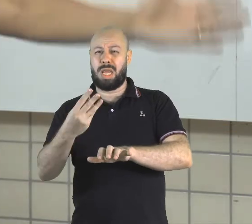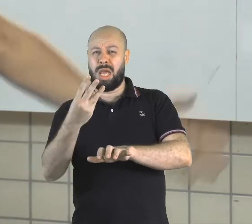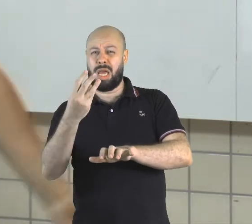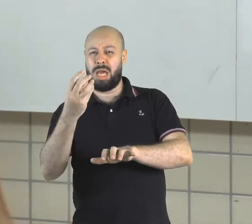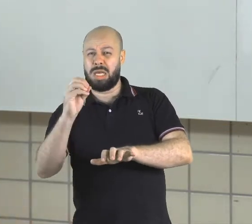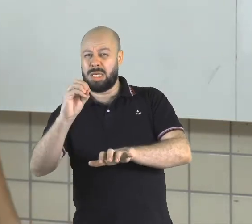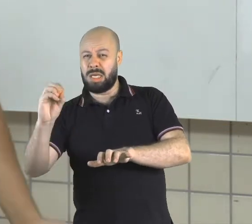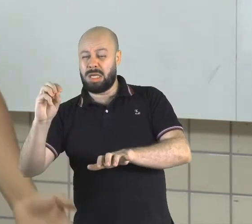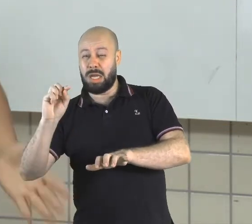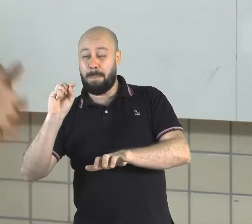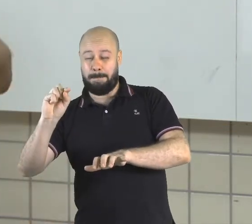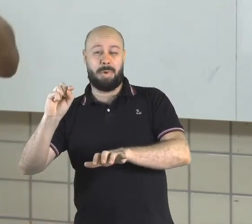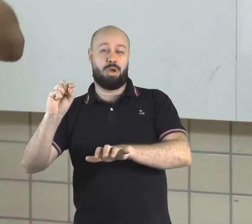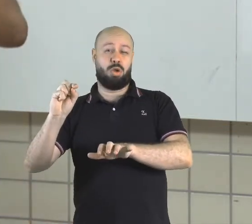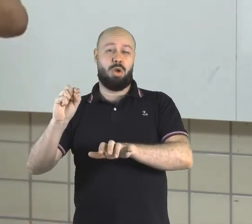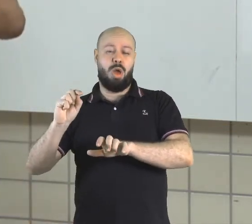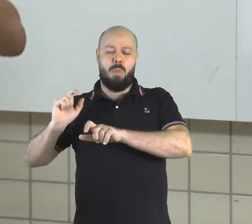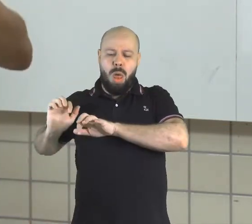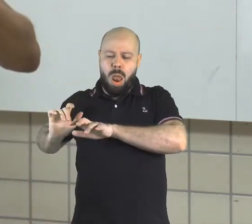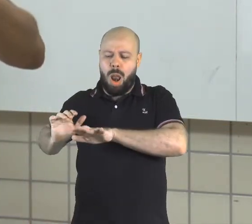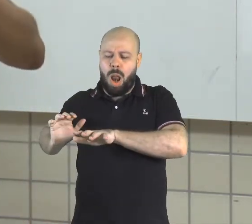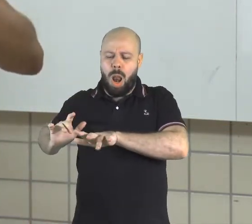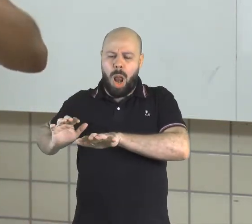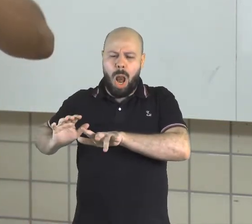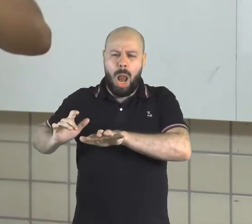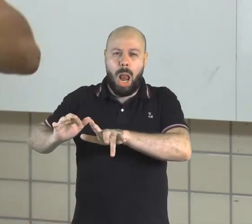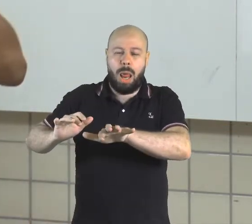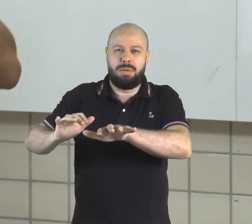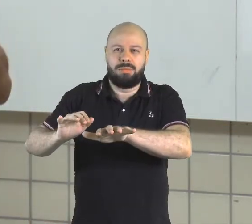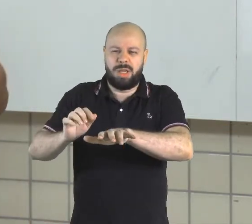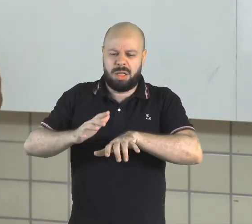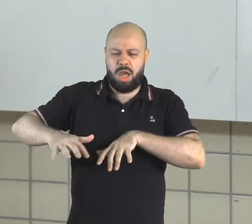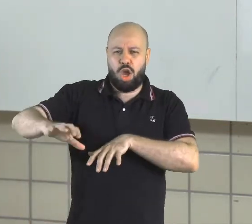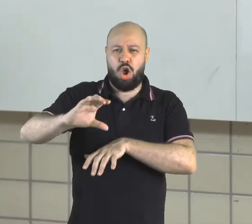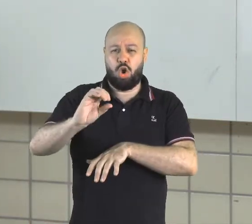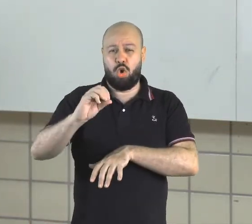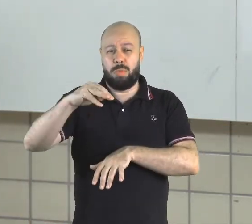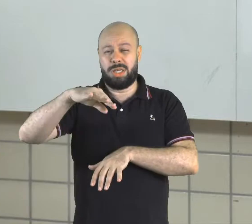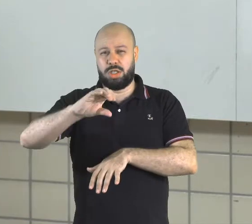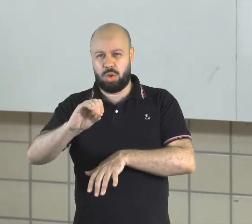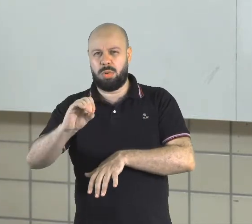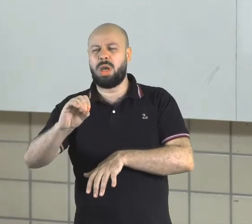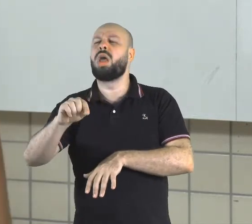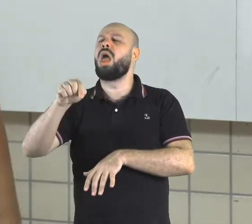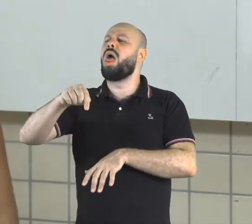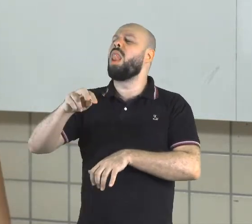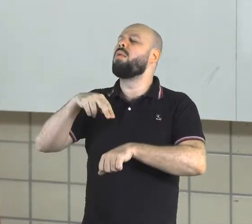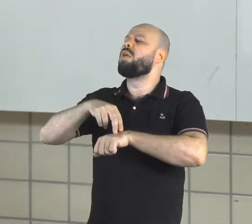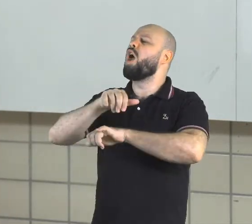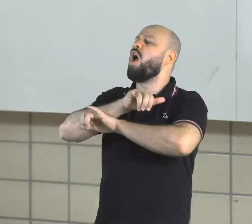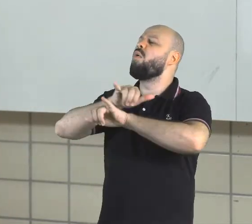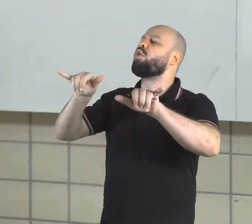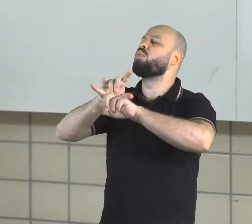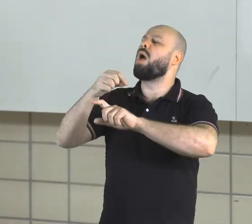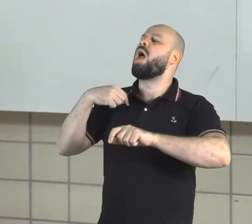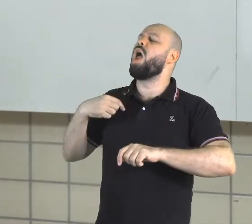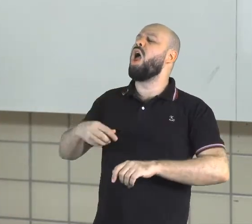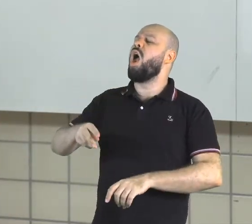mil pessoas, um comício onde ele fala abertamente: eu